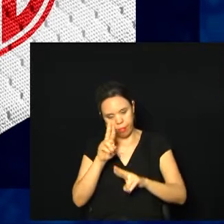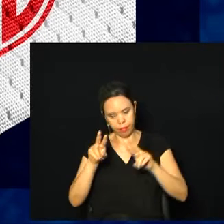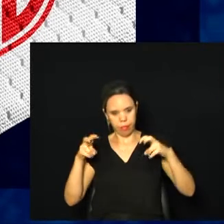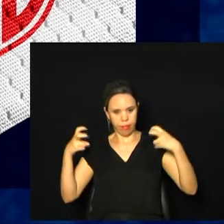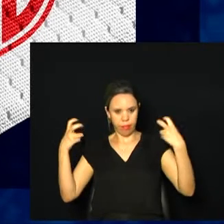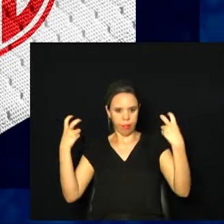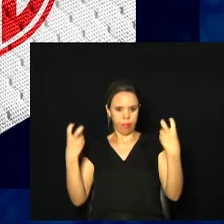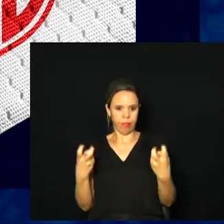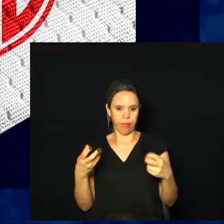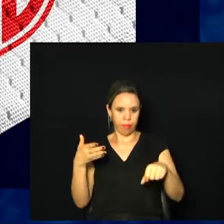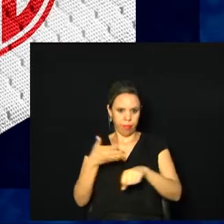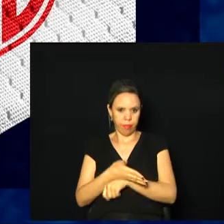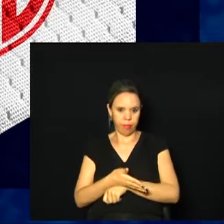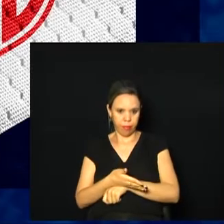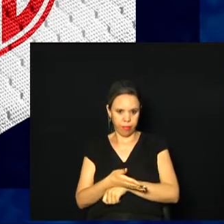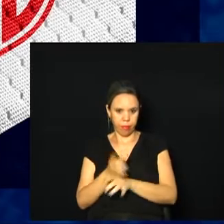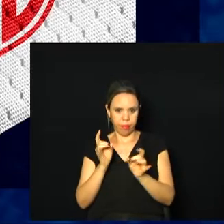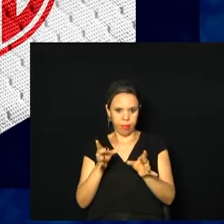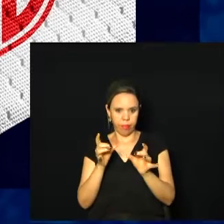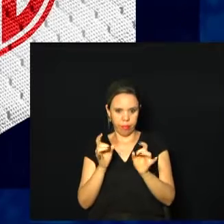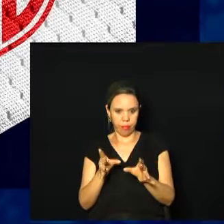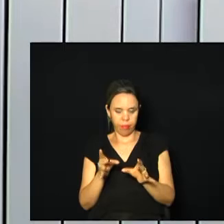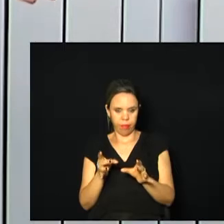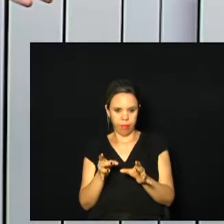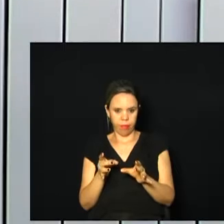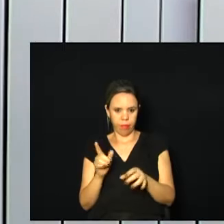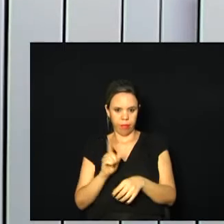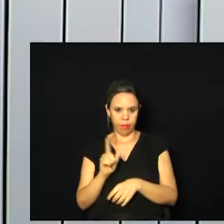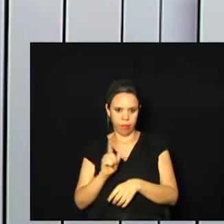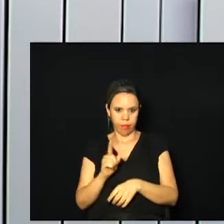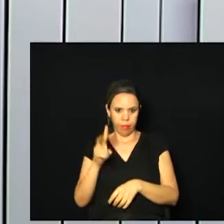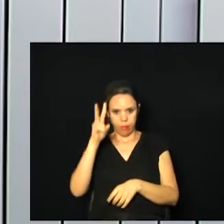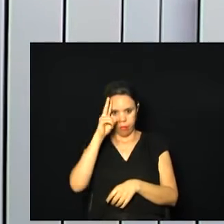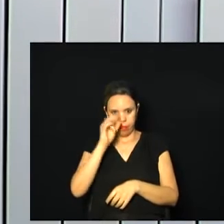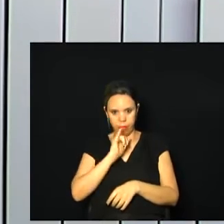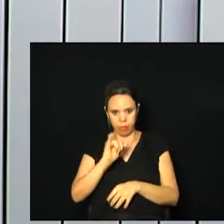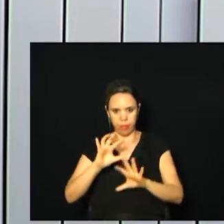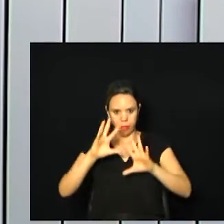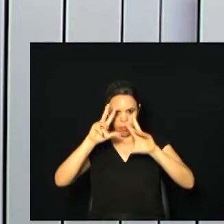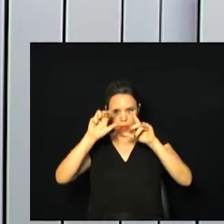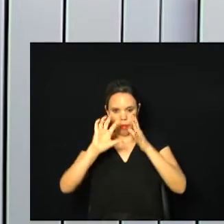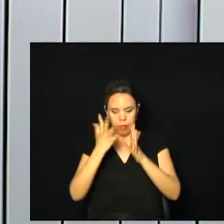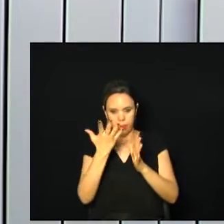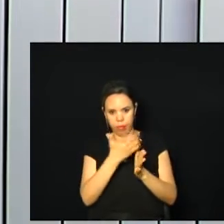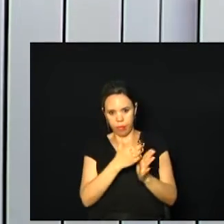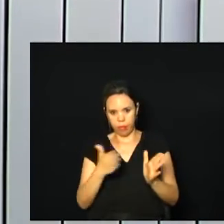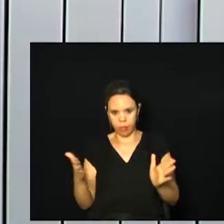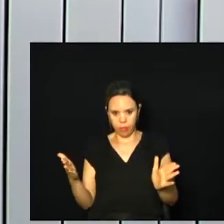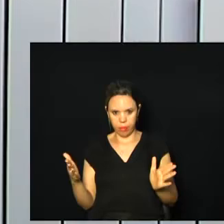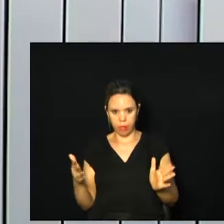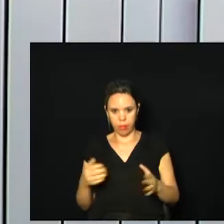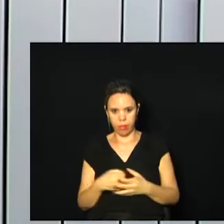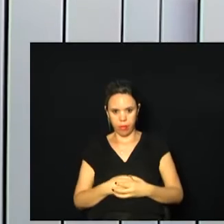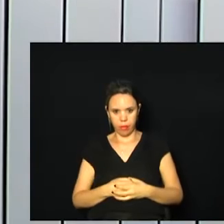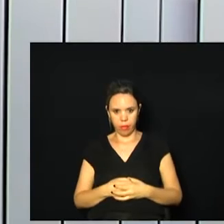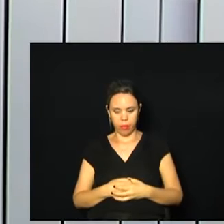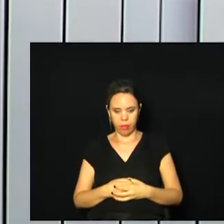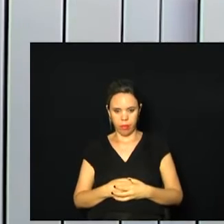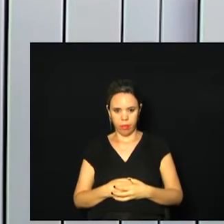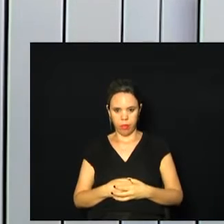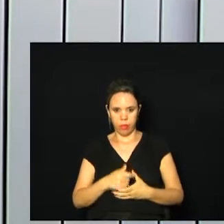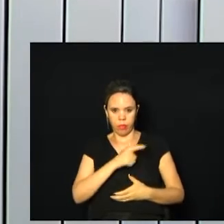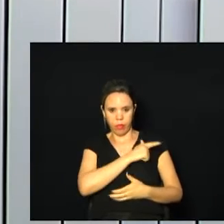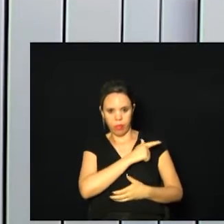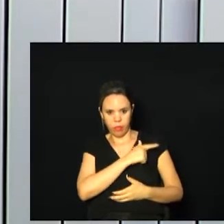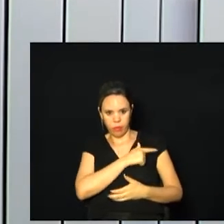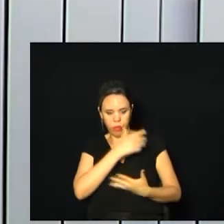torcedores, ingressos sendo vendidos. E claro que na segunda-feira a gente conta todas as histórias de Vila Nova e